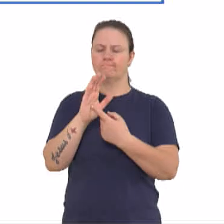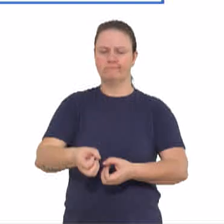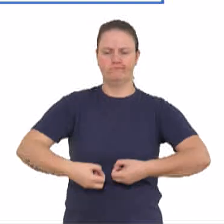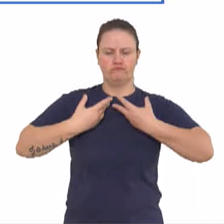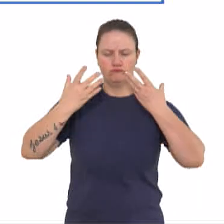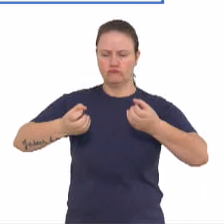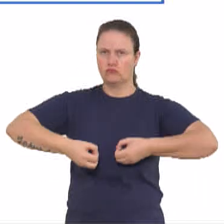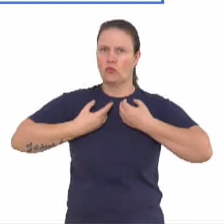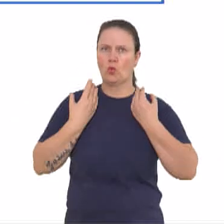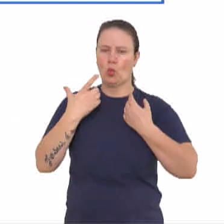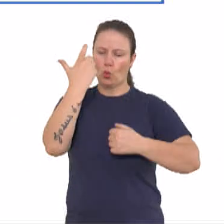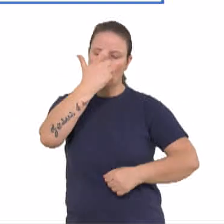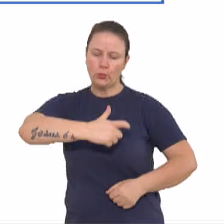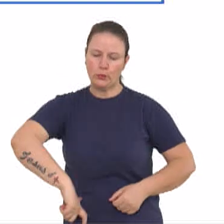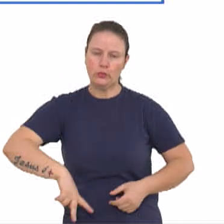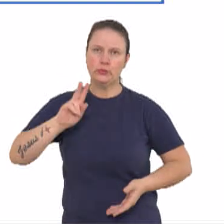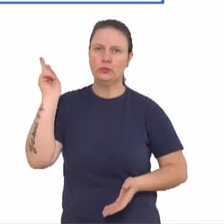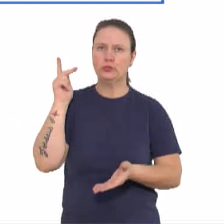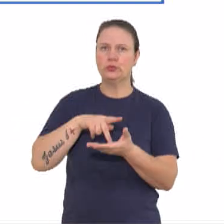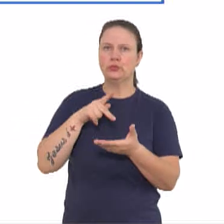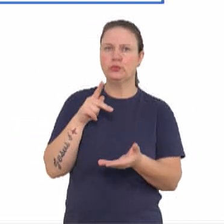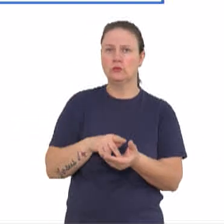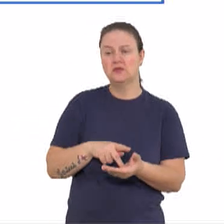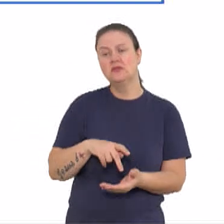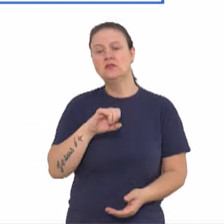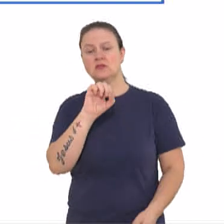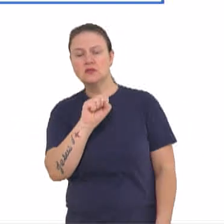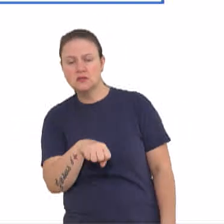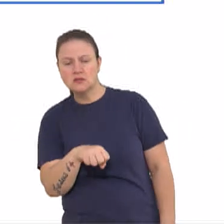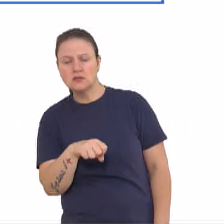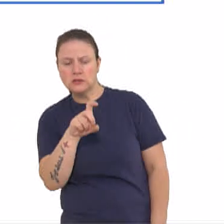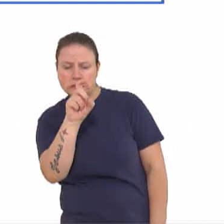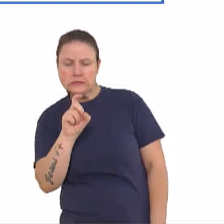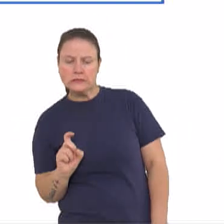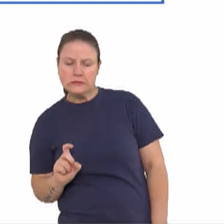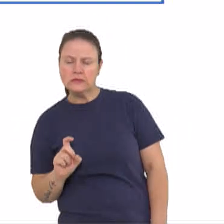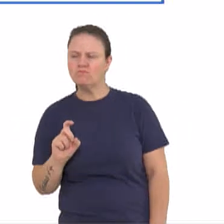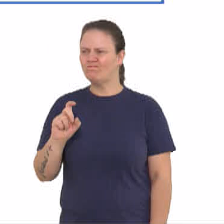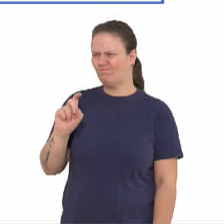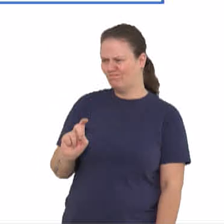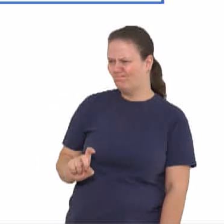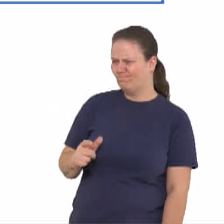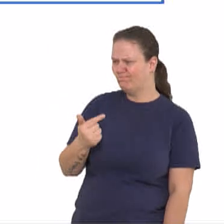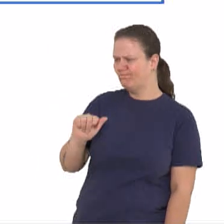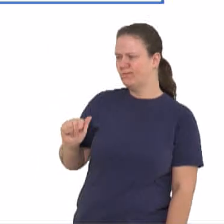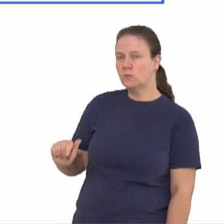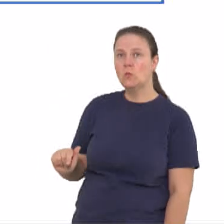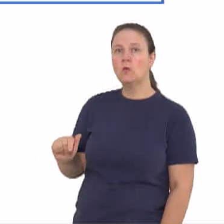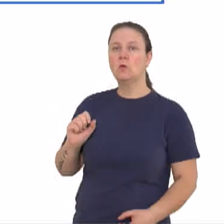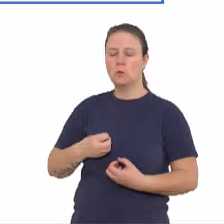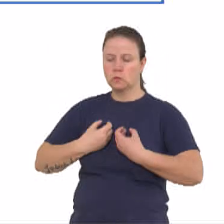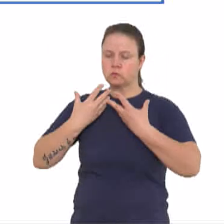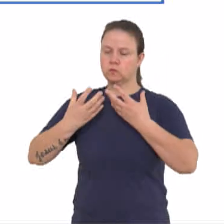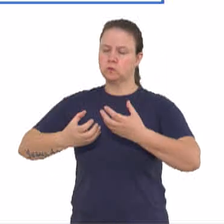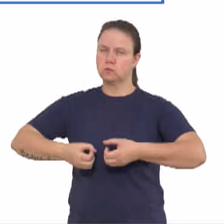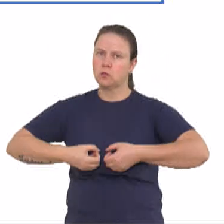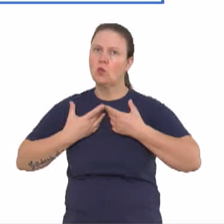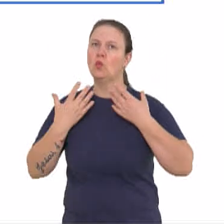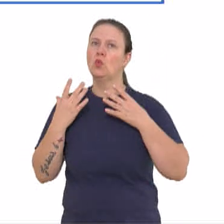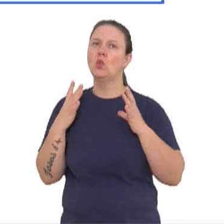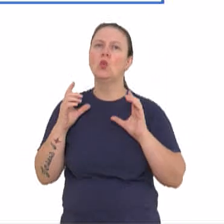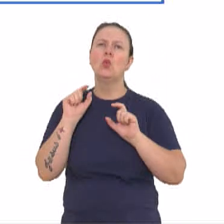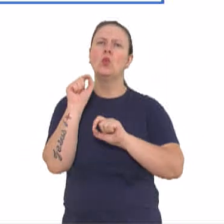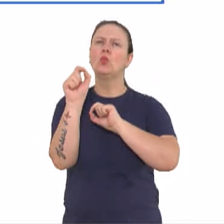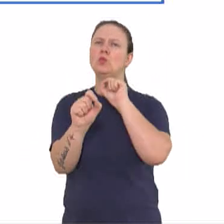ser na identidade de ser e não ser. Esta identidade exprime o uno como totalidade que